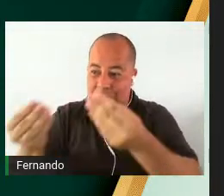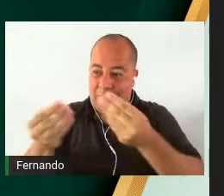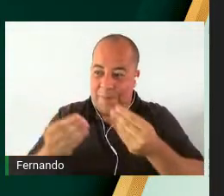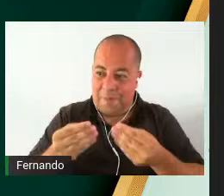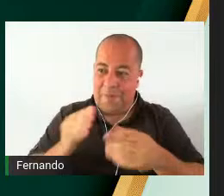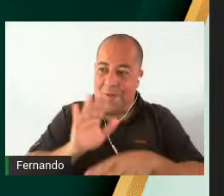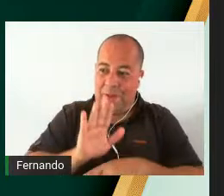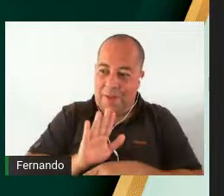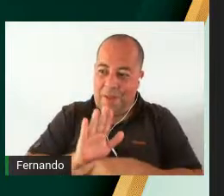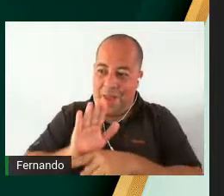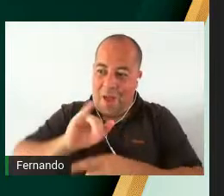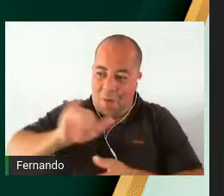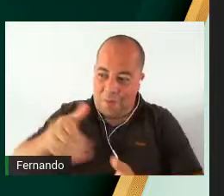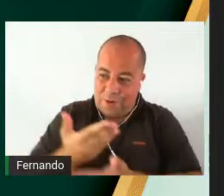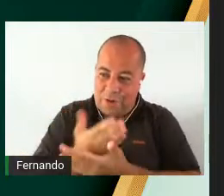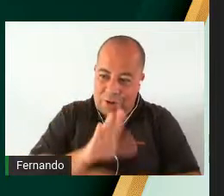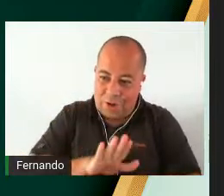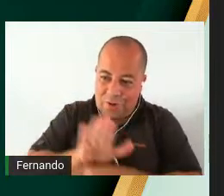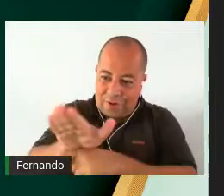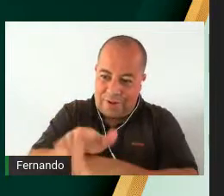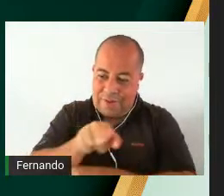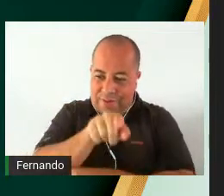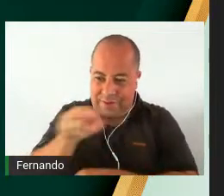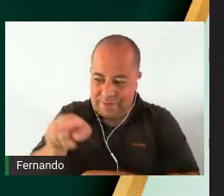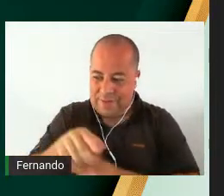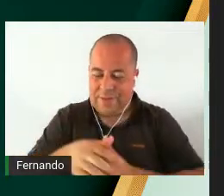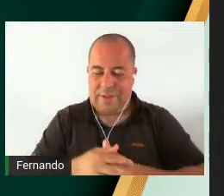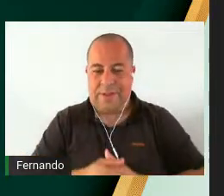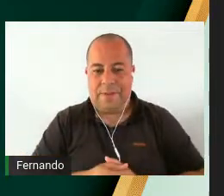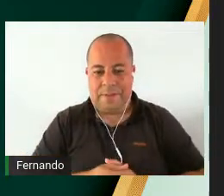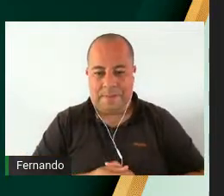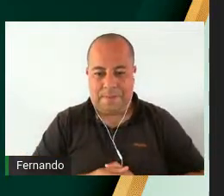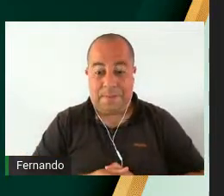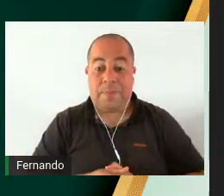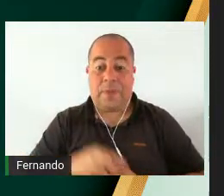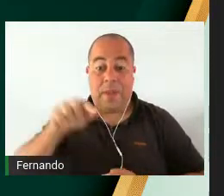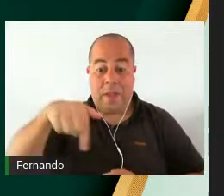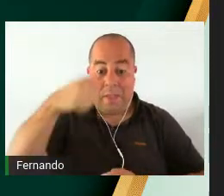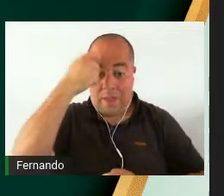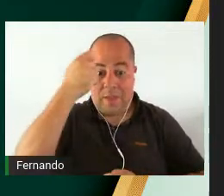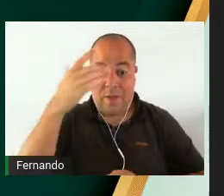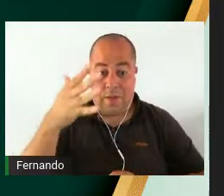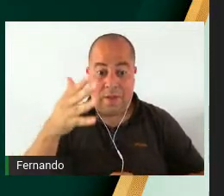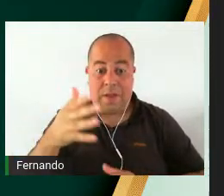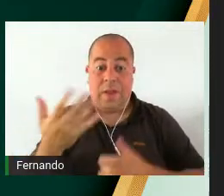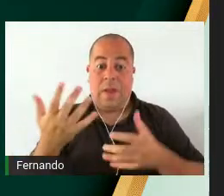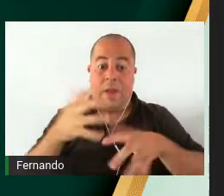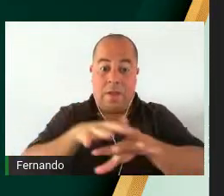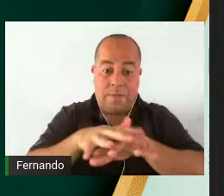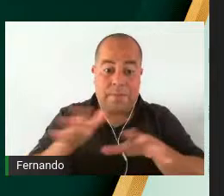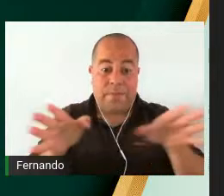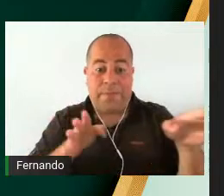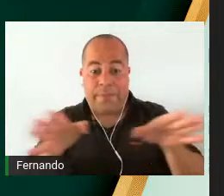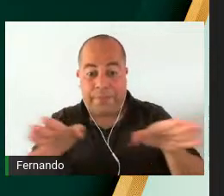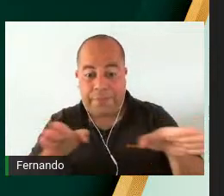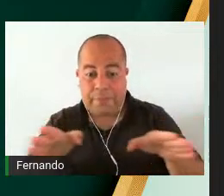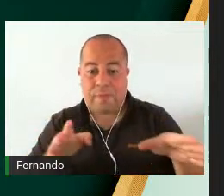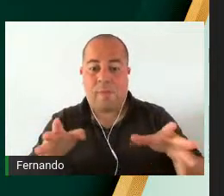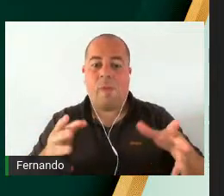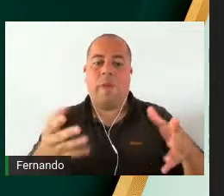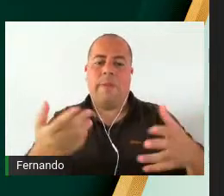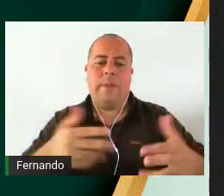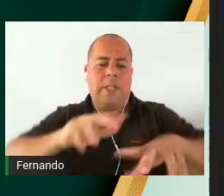formação de seus filhos. A Unipampa é uma universidade inclusiva e plural, comprometida